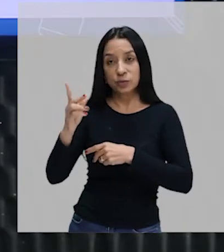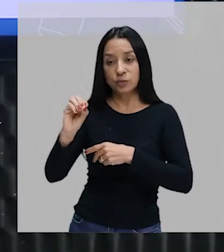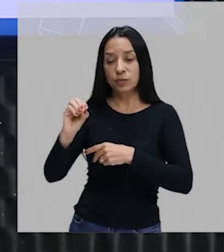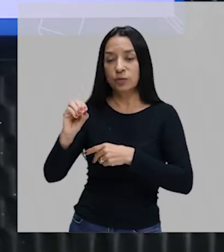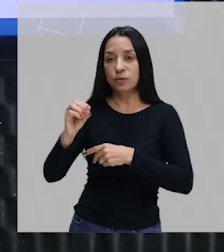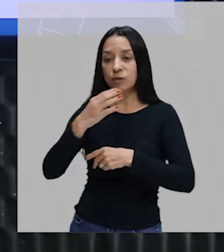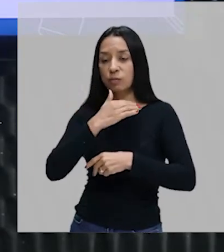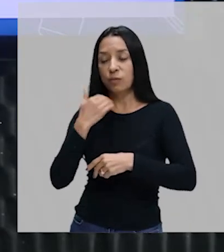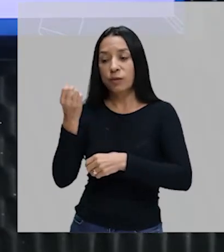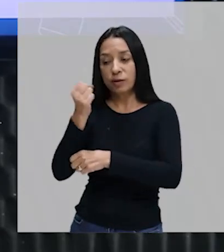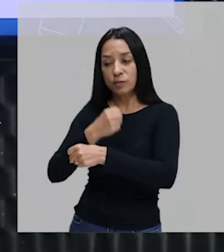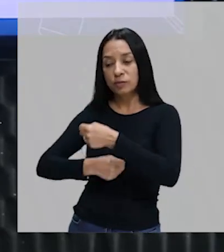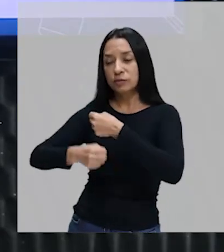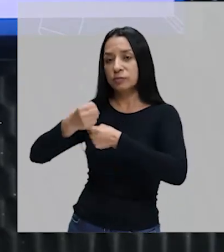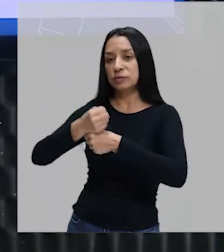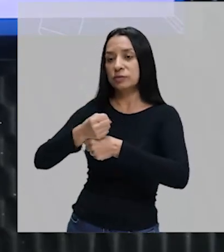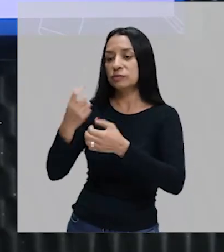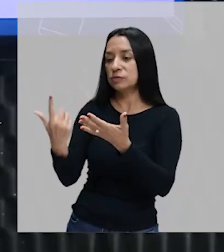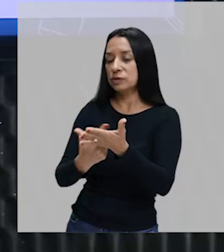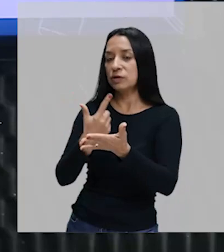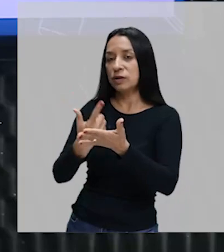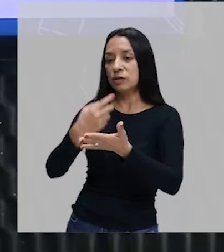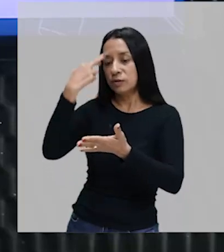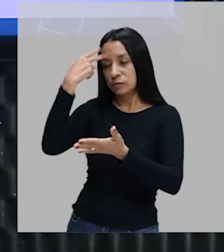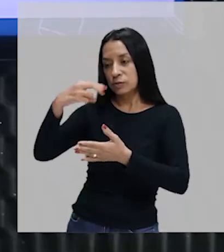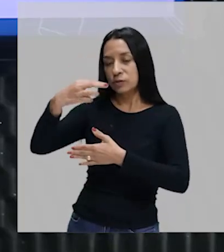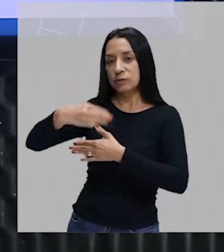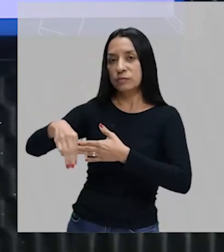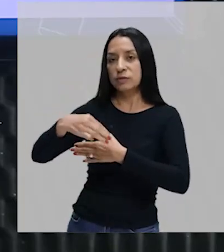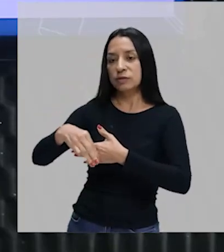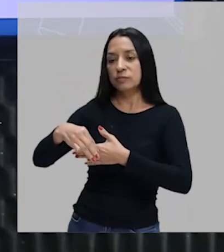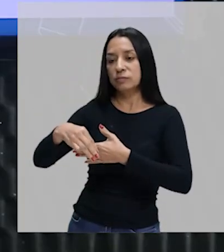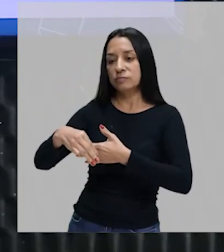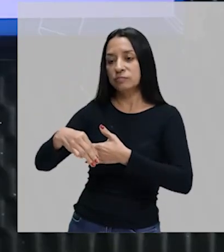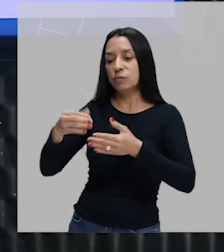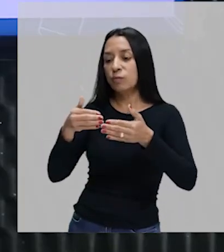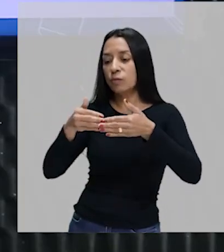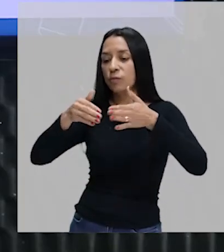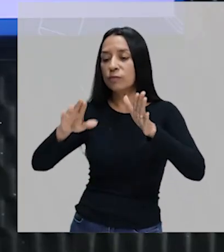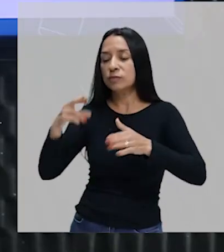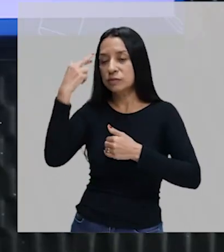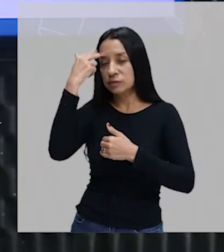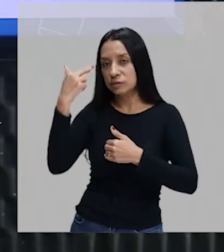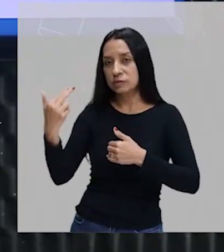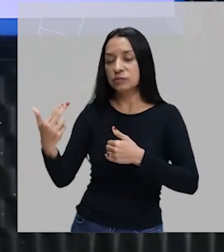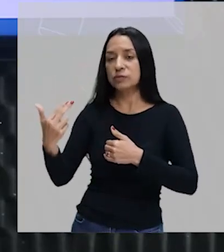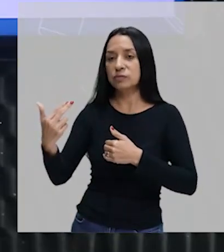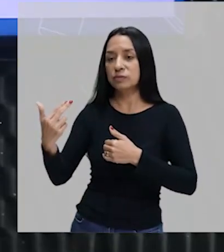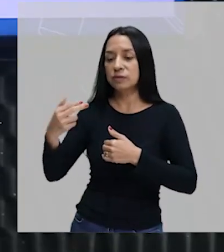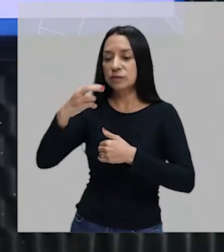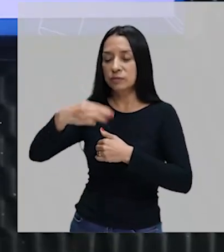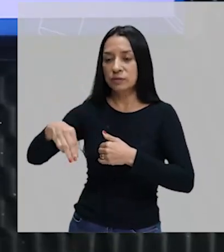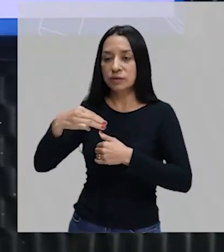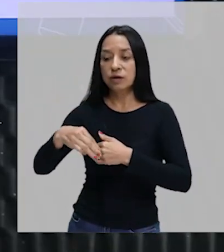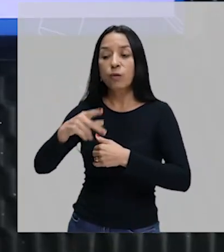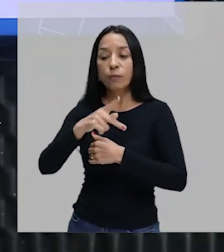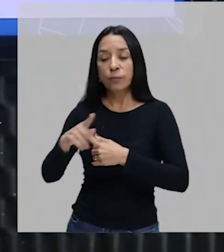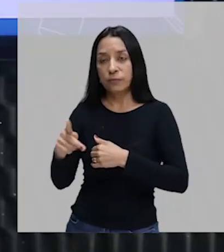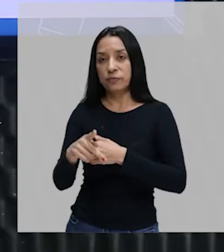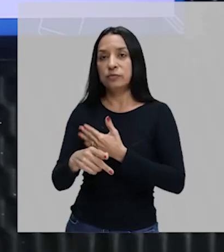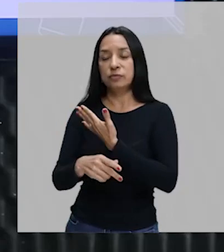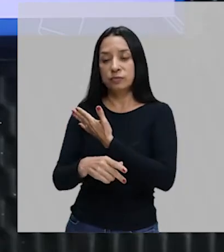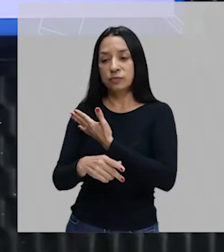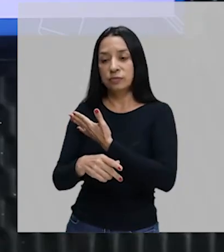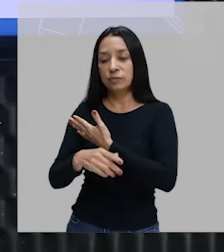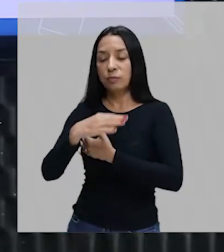passado, em seu livro História do Maranhão, desbravando a história do Maranhão, o professor João Botelho, que